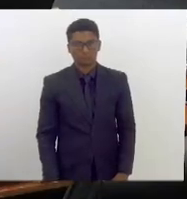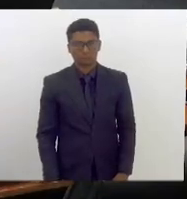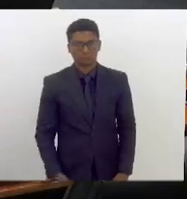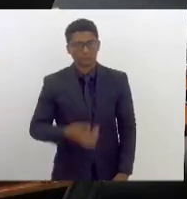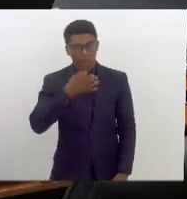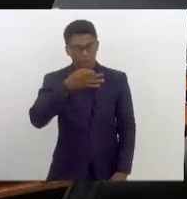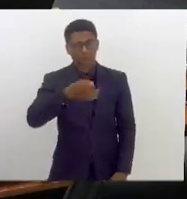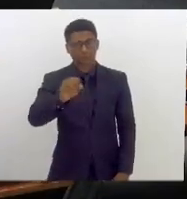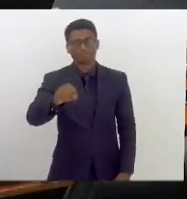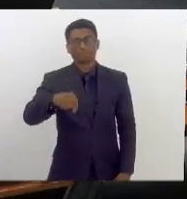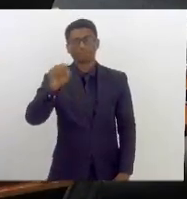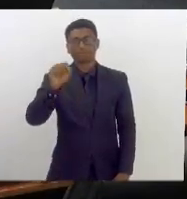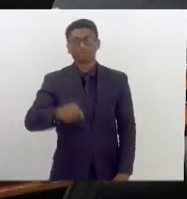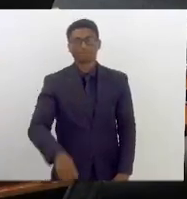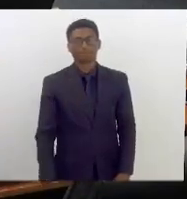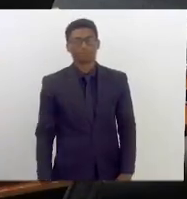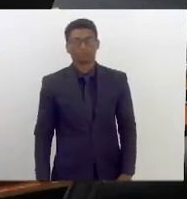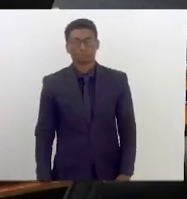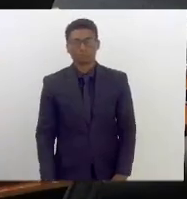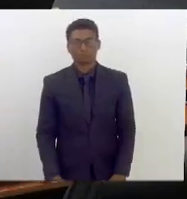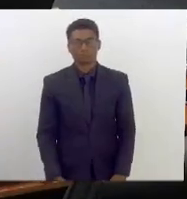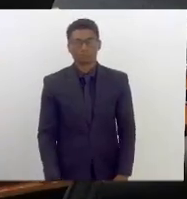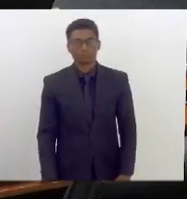Parecer favorável.